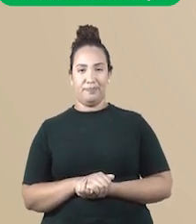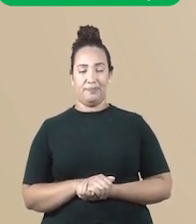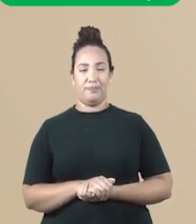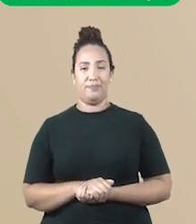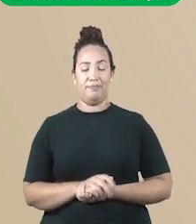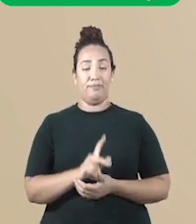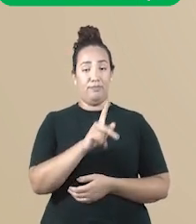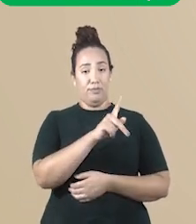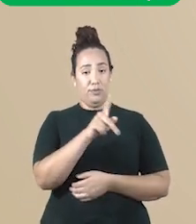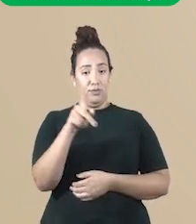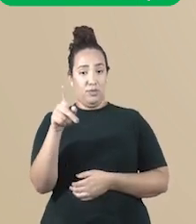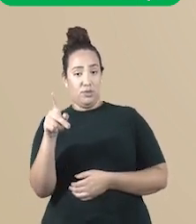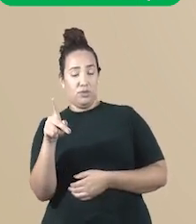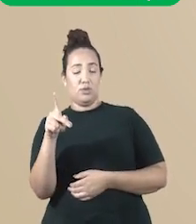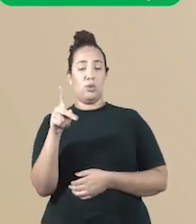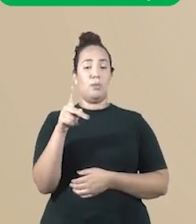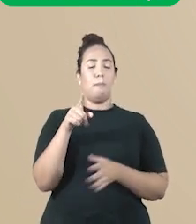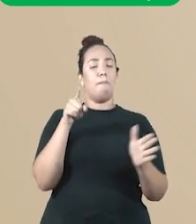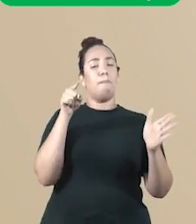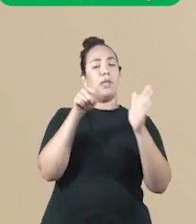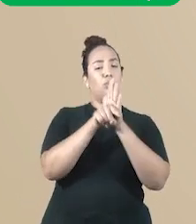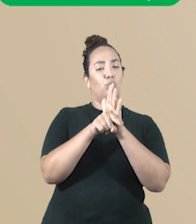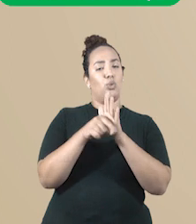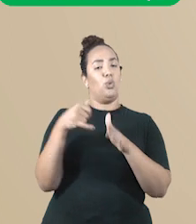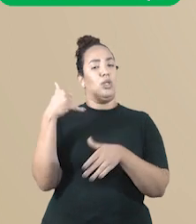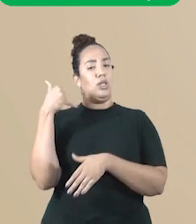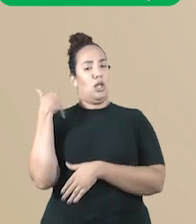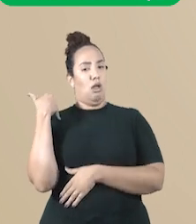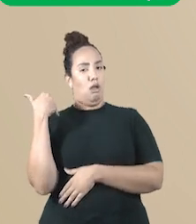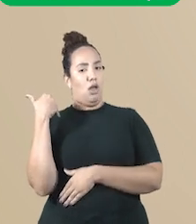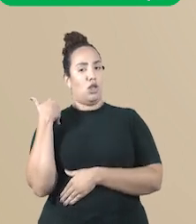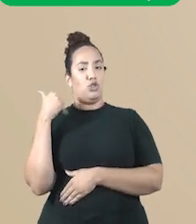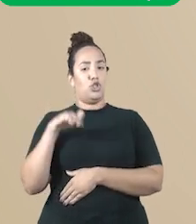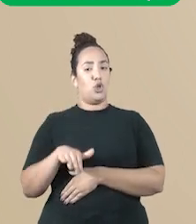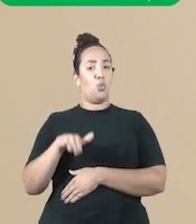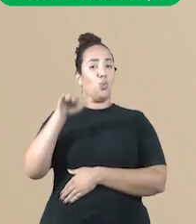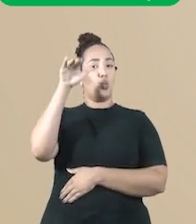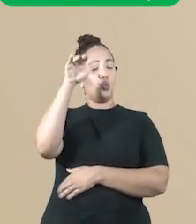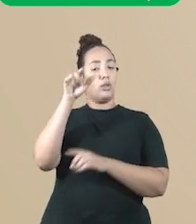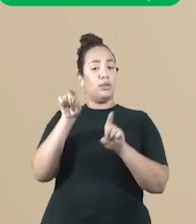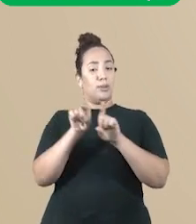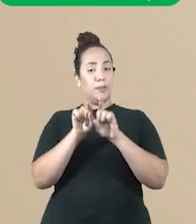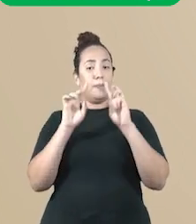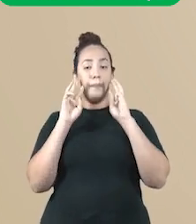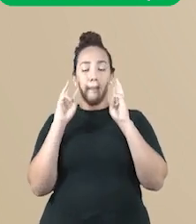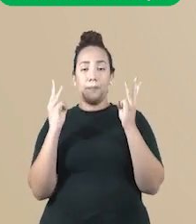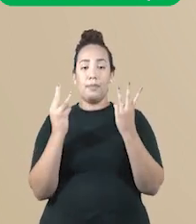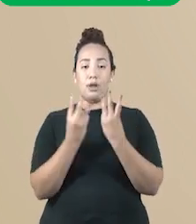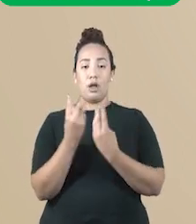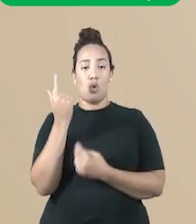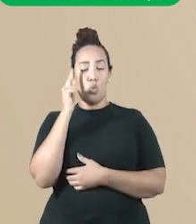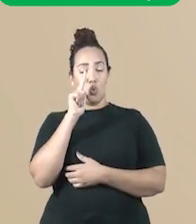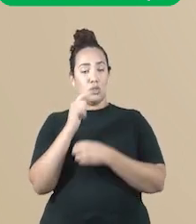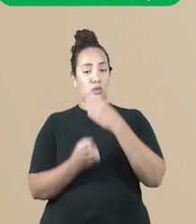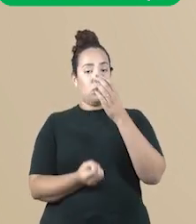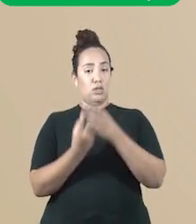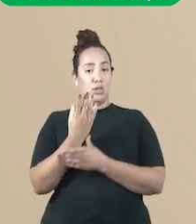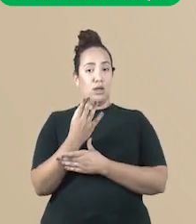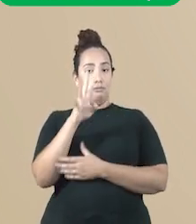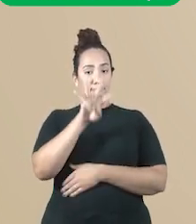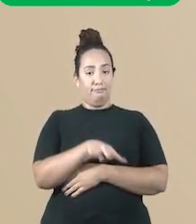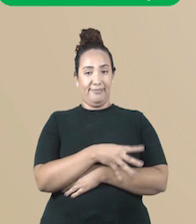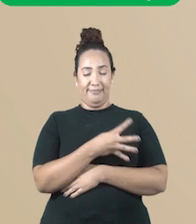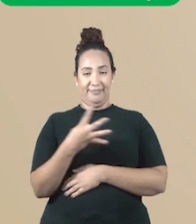professora Lívia fez o levantamento da idade, altura e da massa dos seus alunos, ela conseguiu construir essa tabela